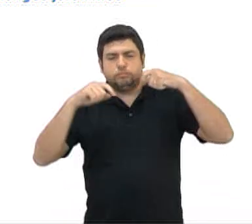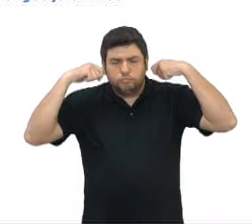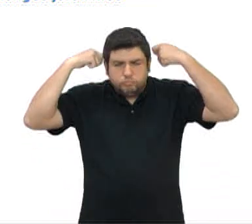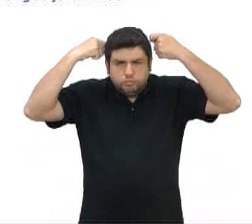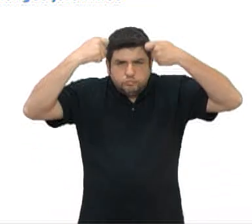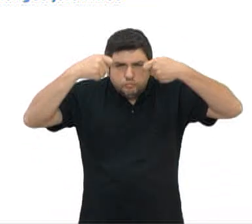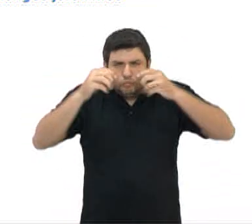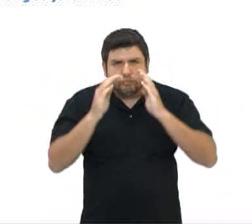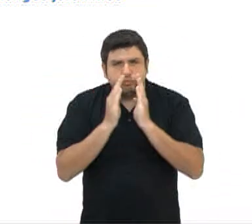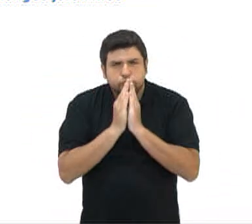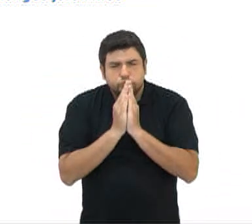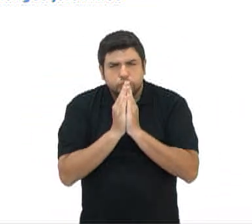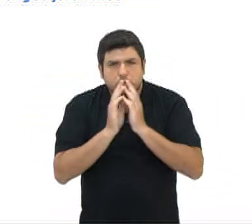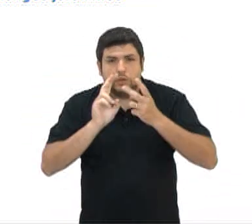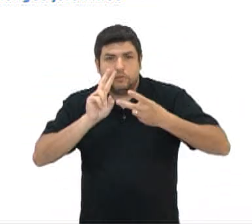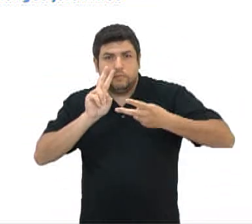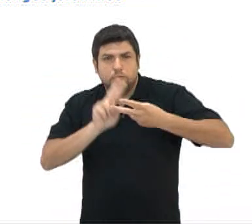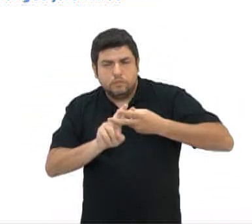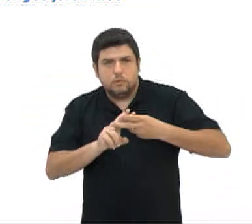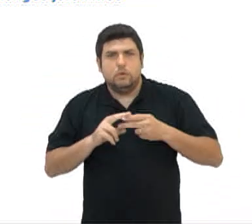outros claustros, né?